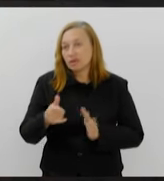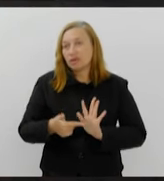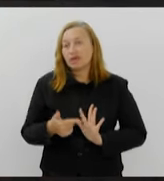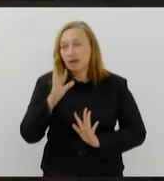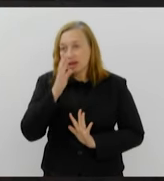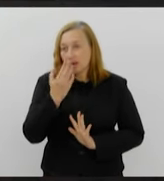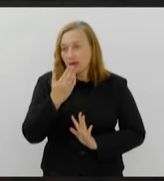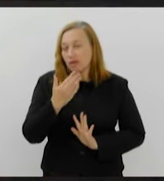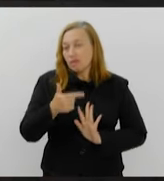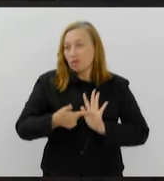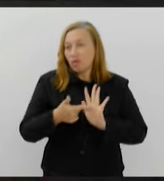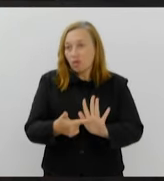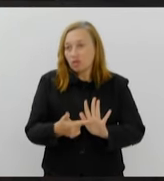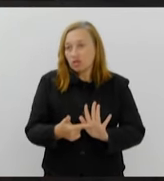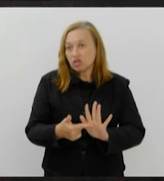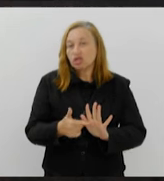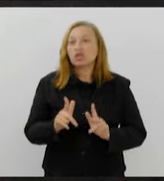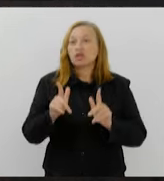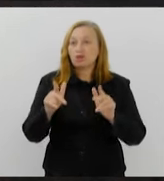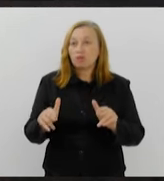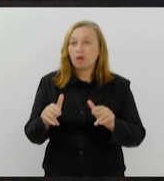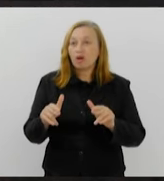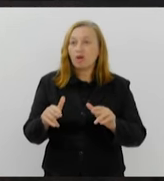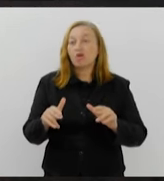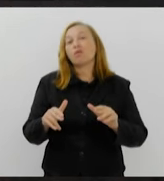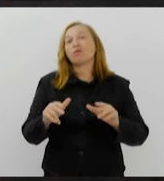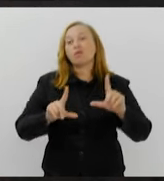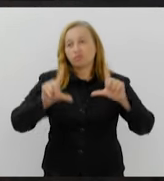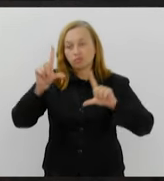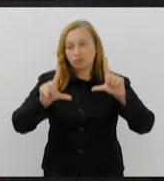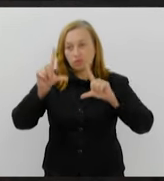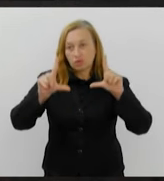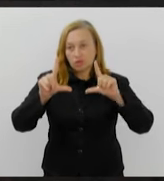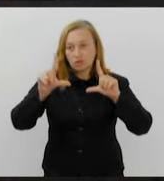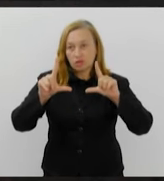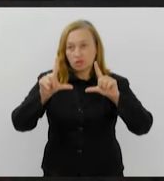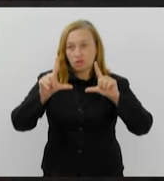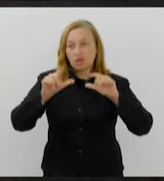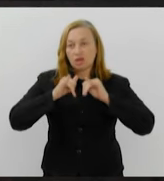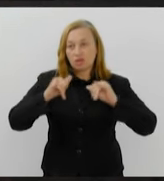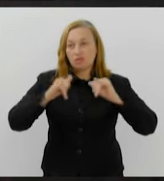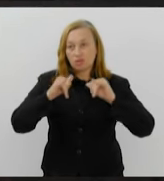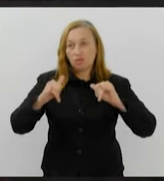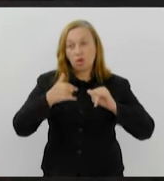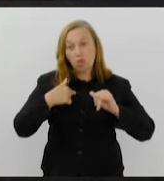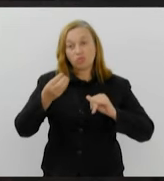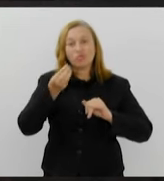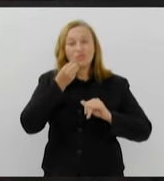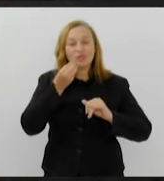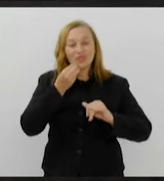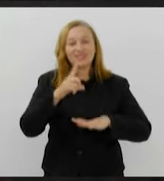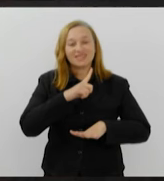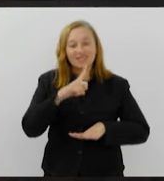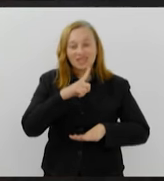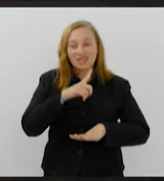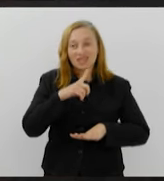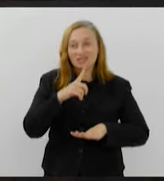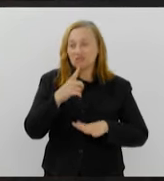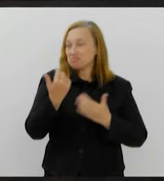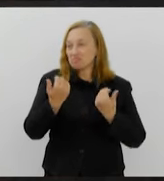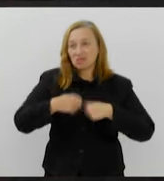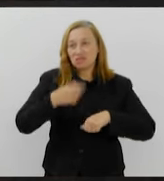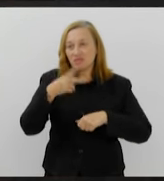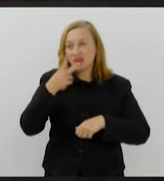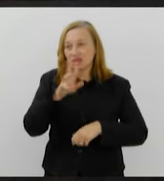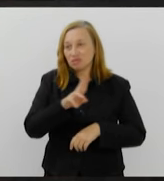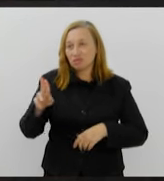e o mesmo veículo que lá atrás colocou isso no meu colo Hoje eu tive a oportunidade vou aqui sem necessidade de mencionar o nome